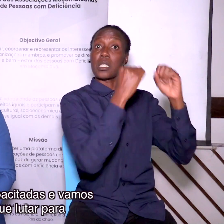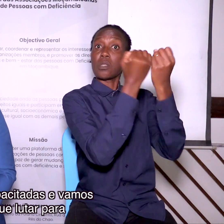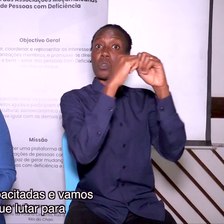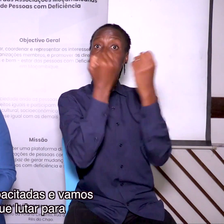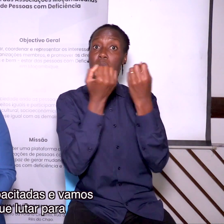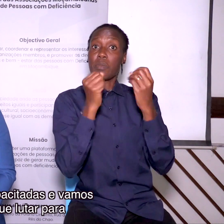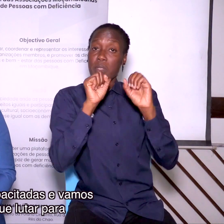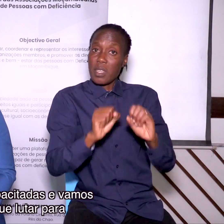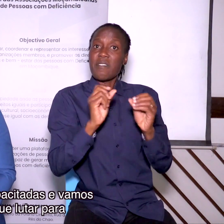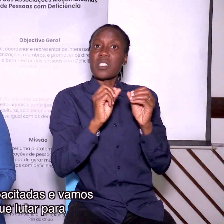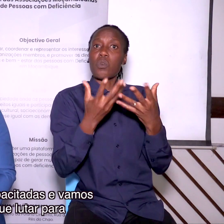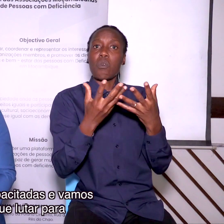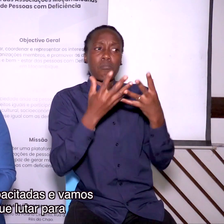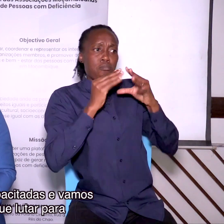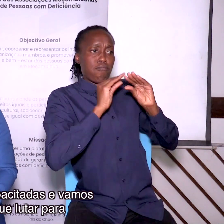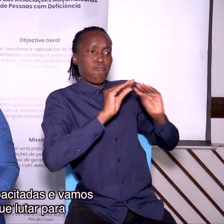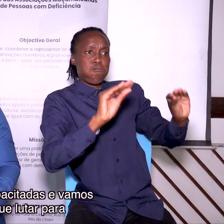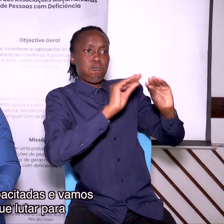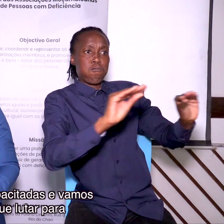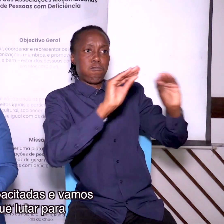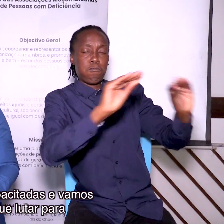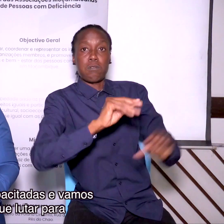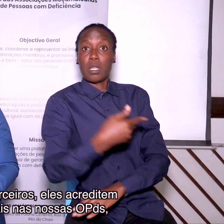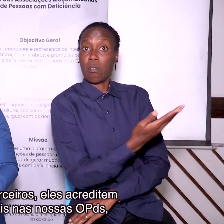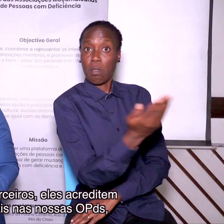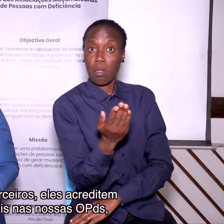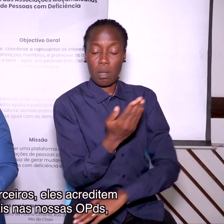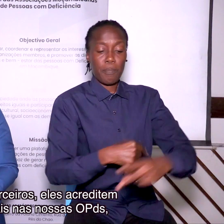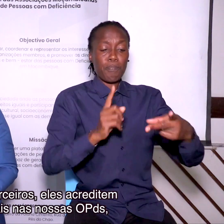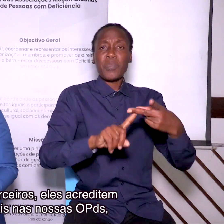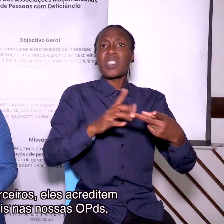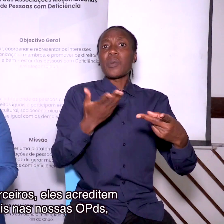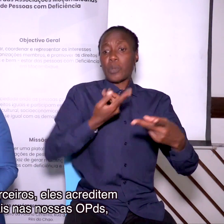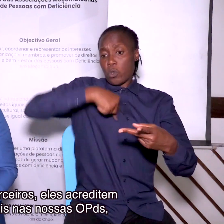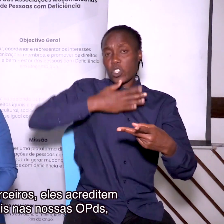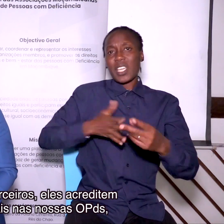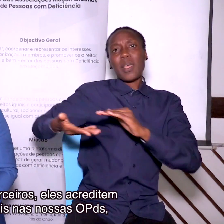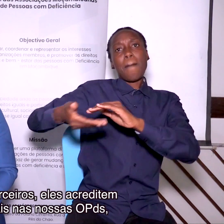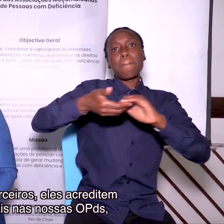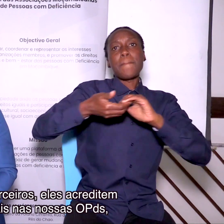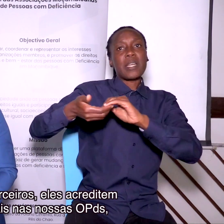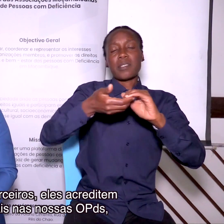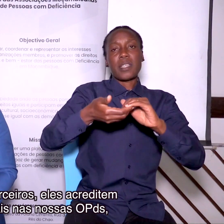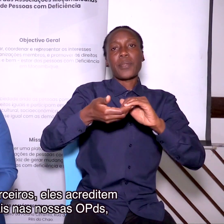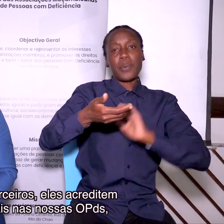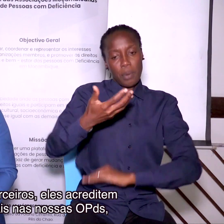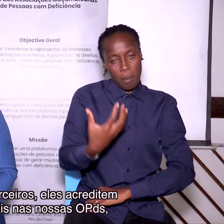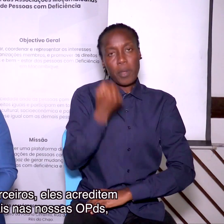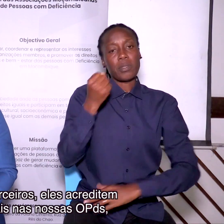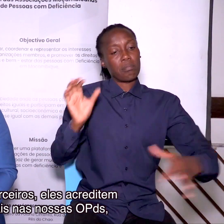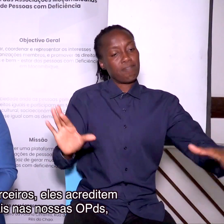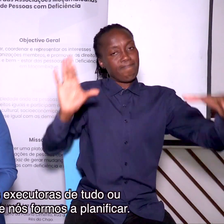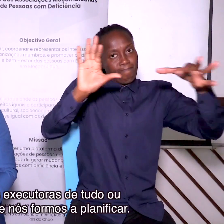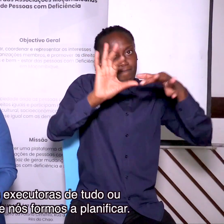capacitadas, e também vamos ter que lutar para que os parceiros eles acreditem um pouco mais nas